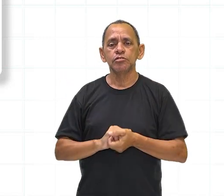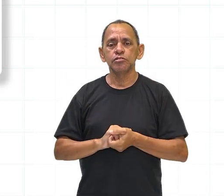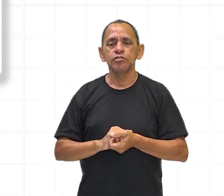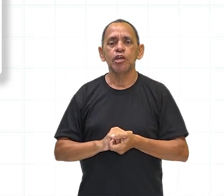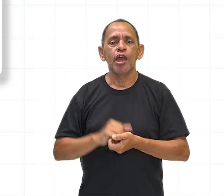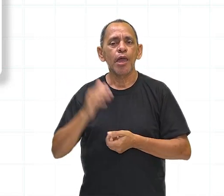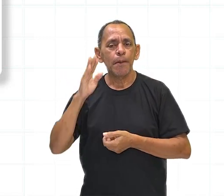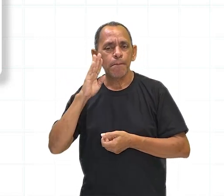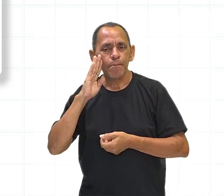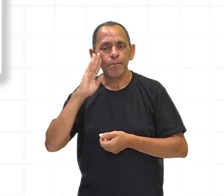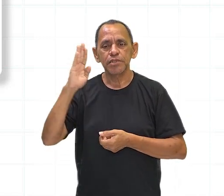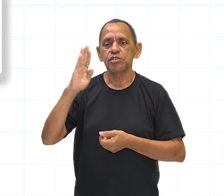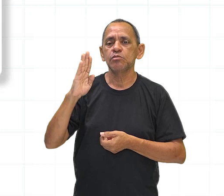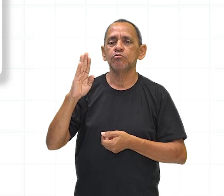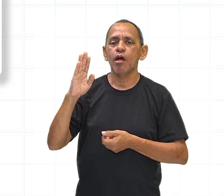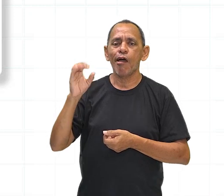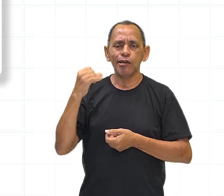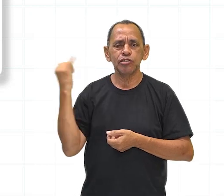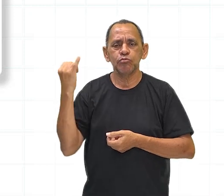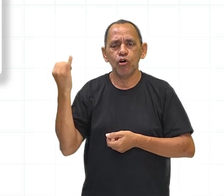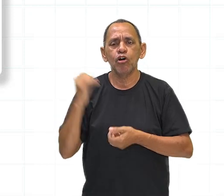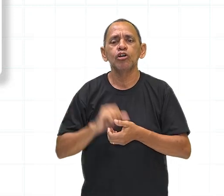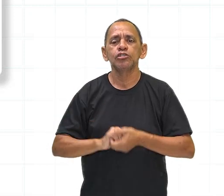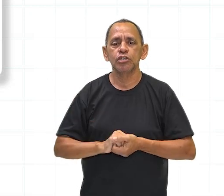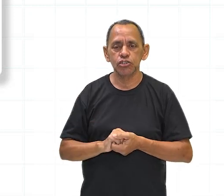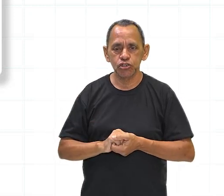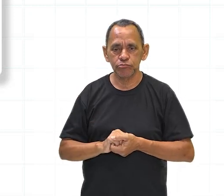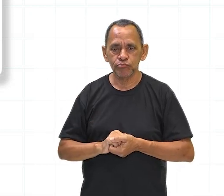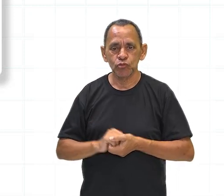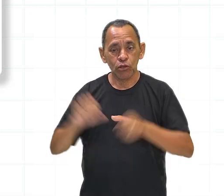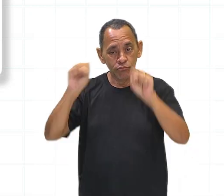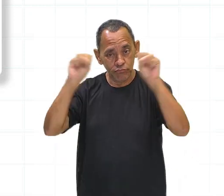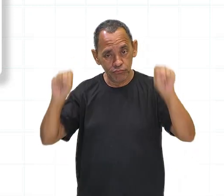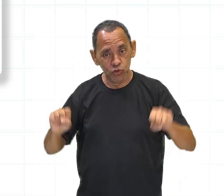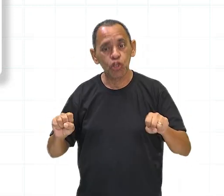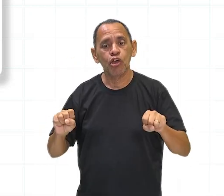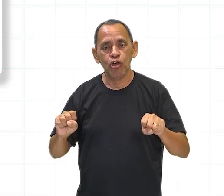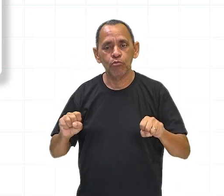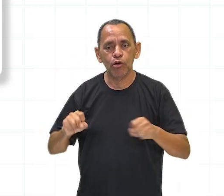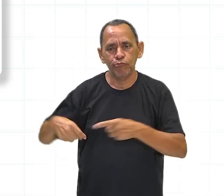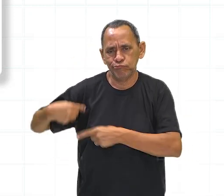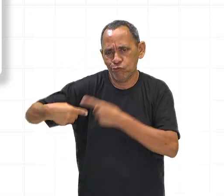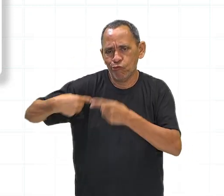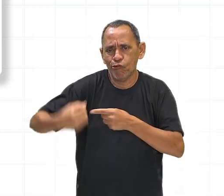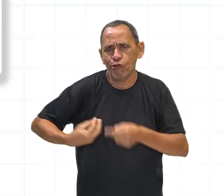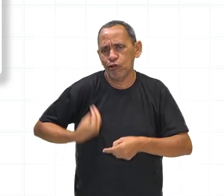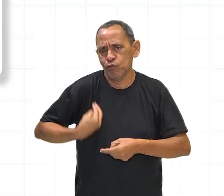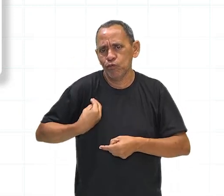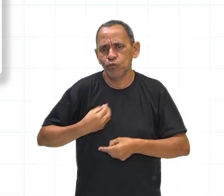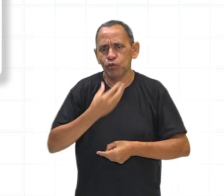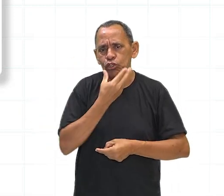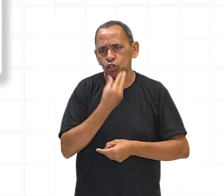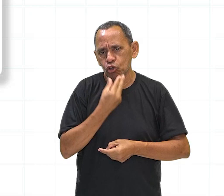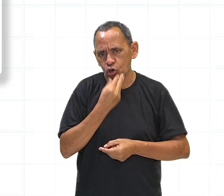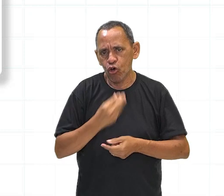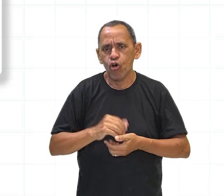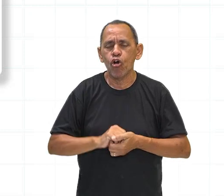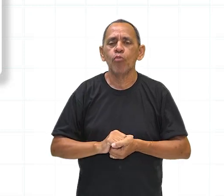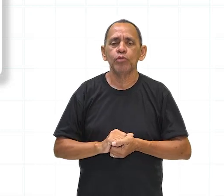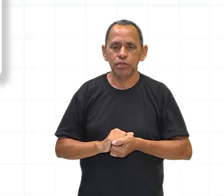sistema reprodutor masculino. Então, olha só, o sistema reprodutor masculino ele é responsável pela produção